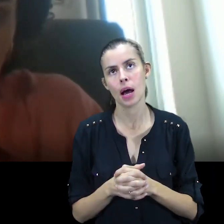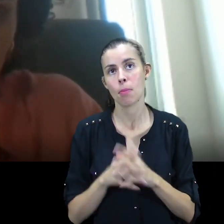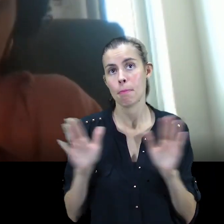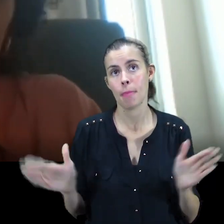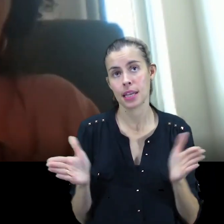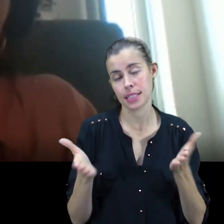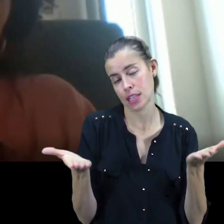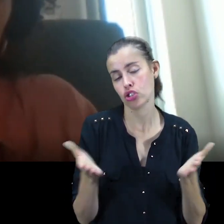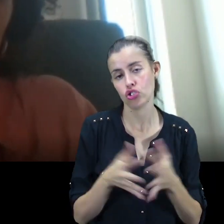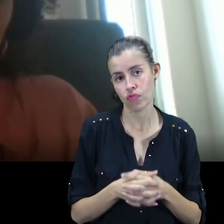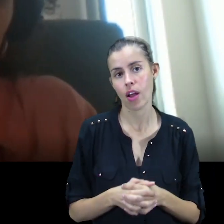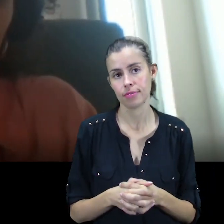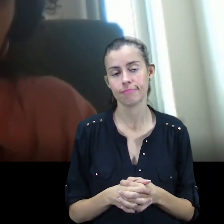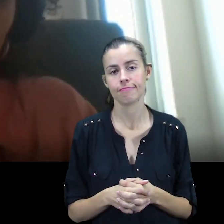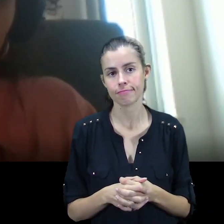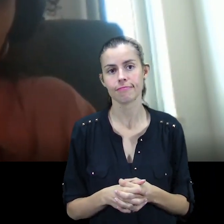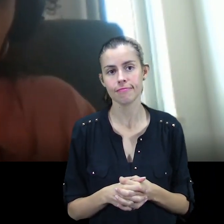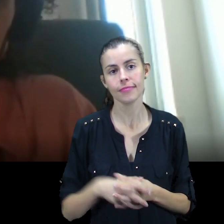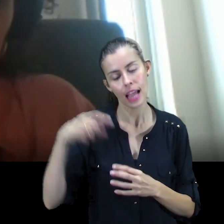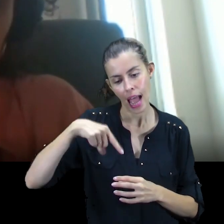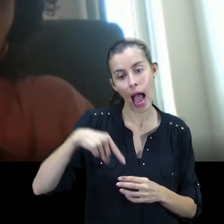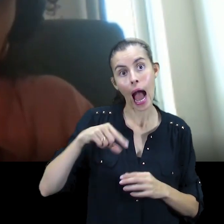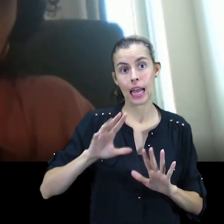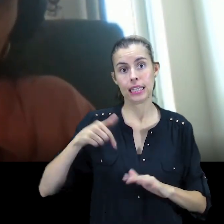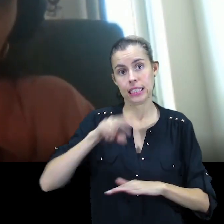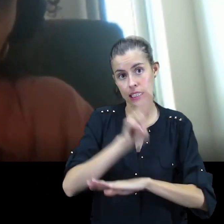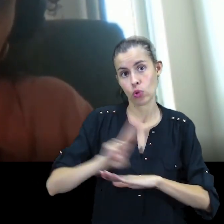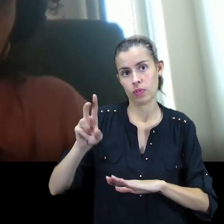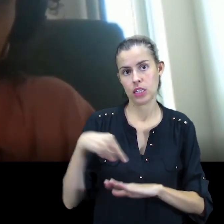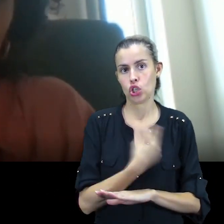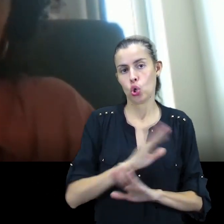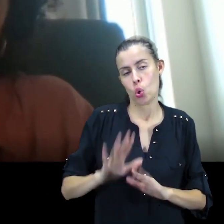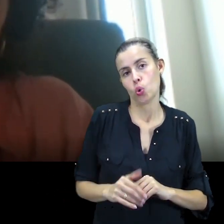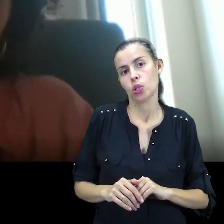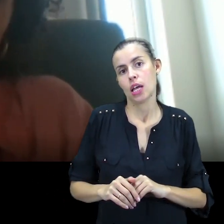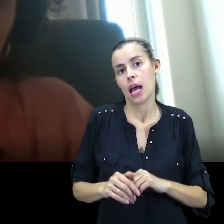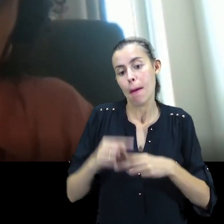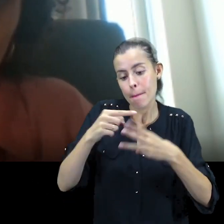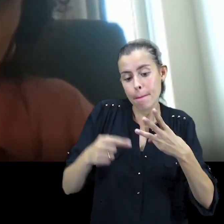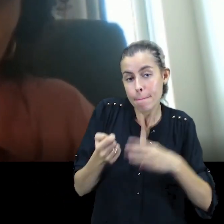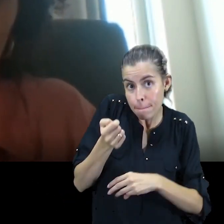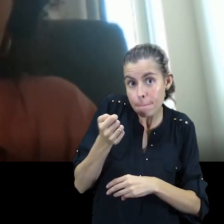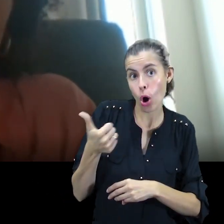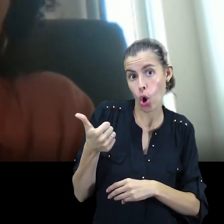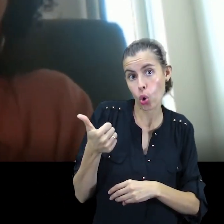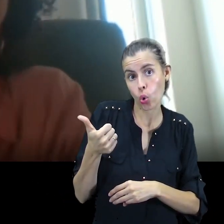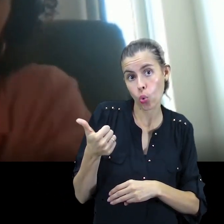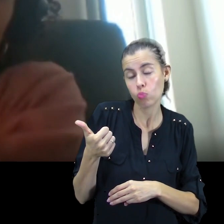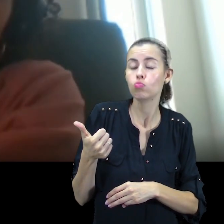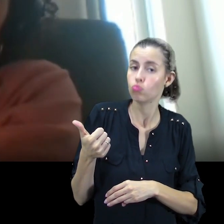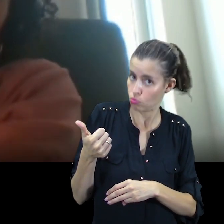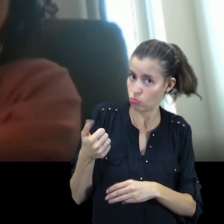pouco, né? A gente ainda precisa, inclusive o governo federal, porque o financiamento de vocês é diferente, né? O